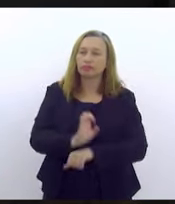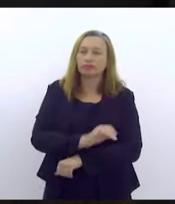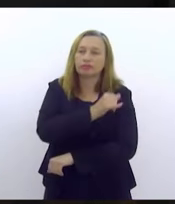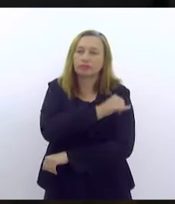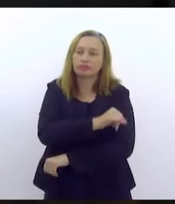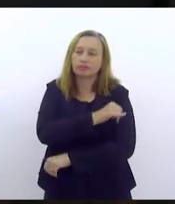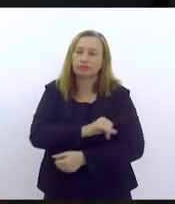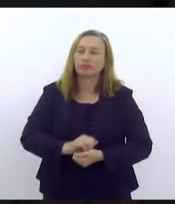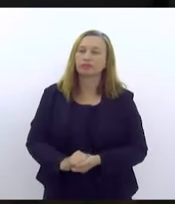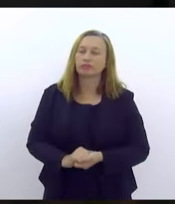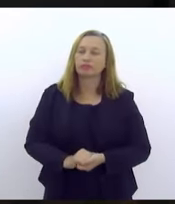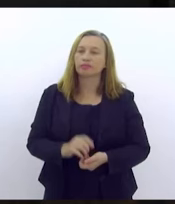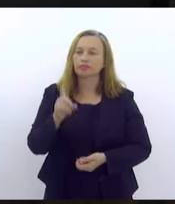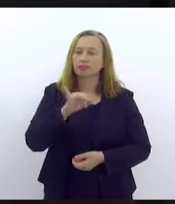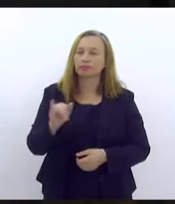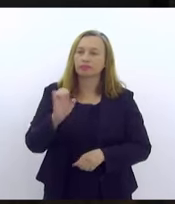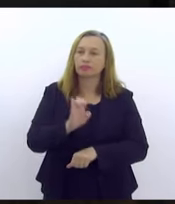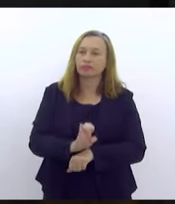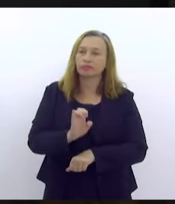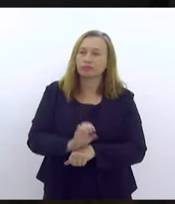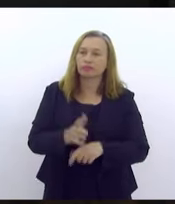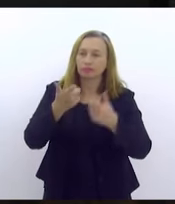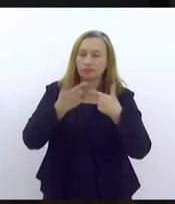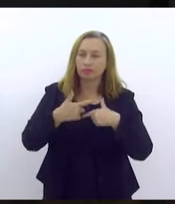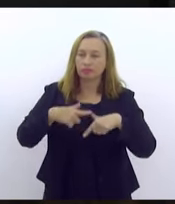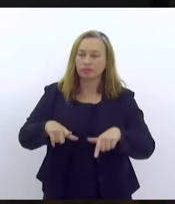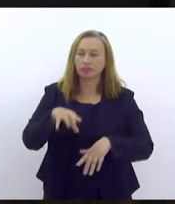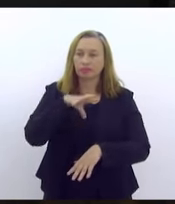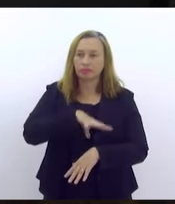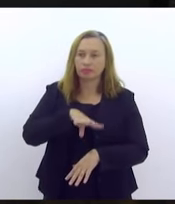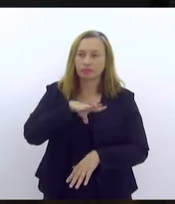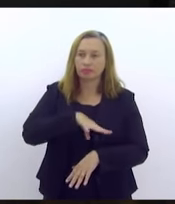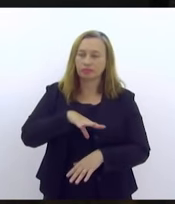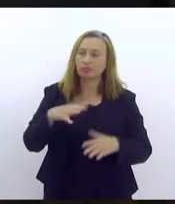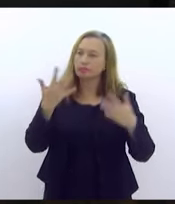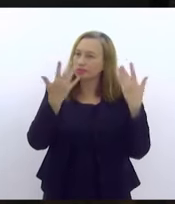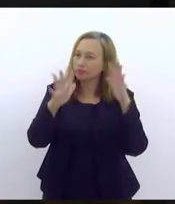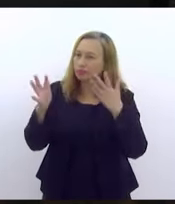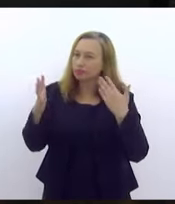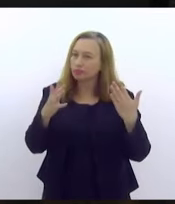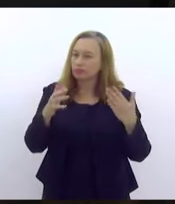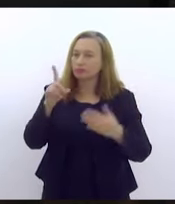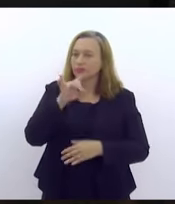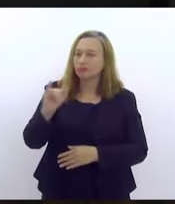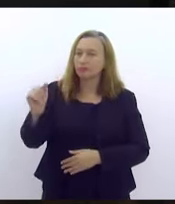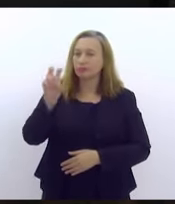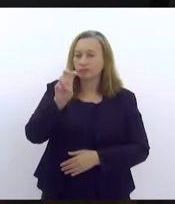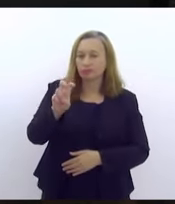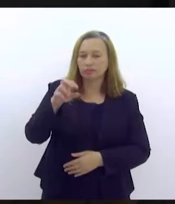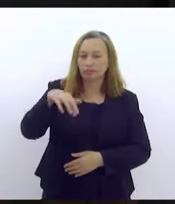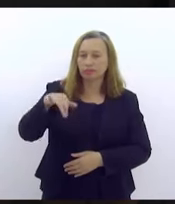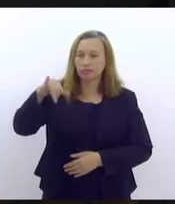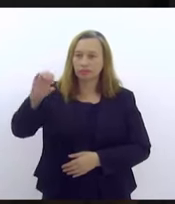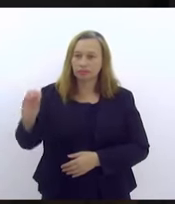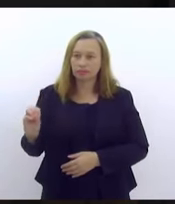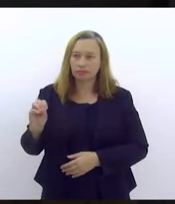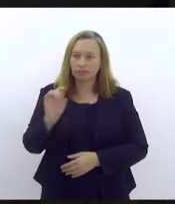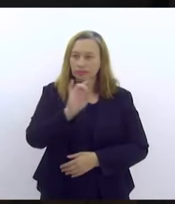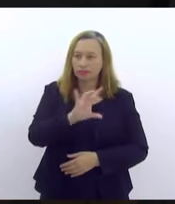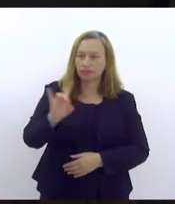o Dia Estadual da Língua Portuguesa, a ser celebrado no dia 5 de maio de cada